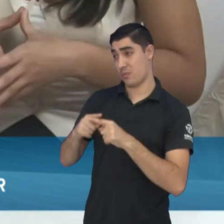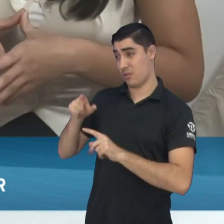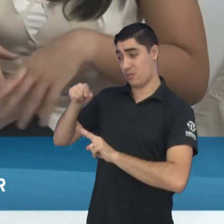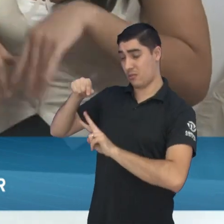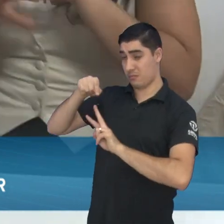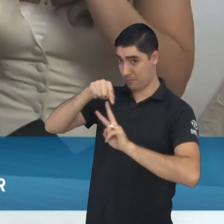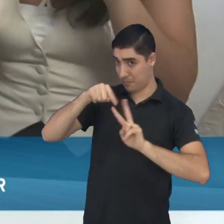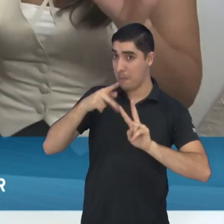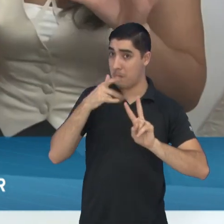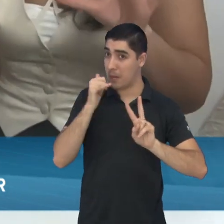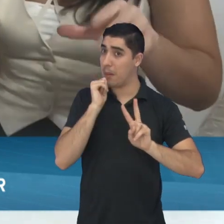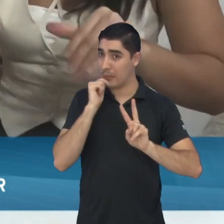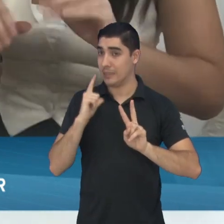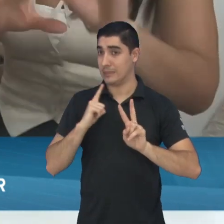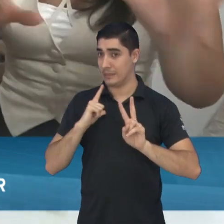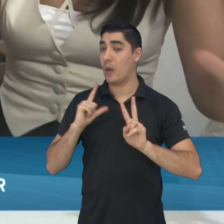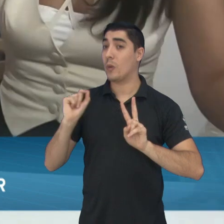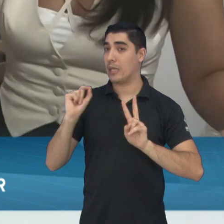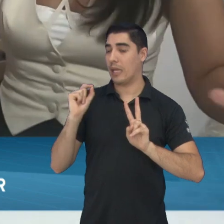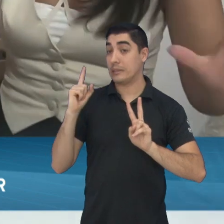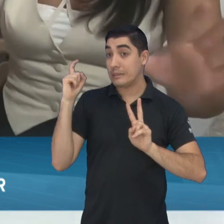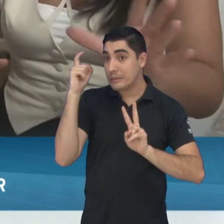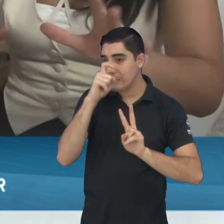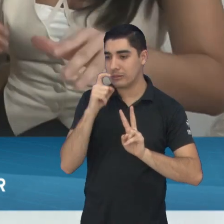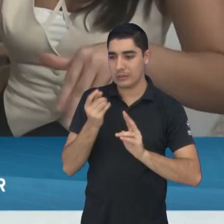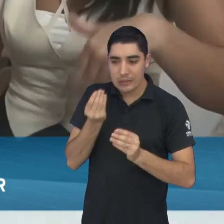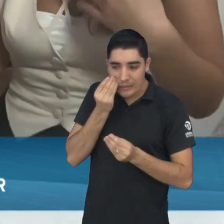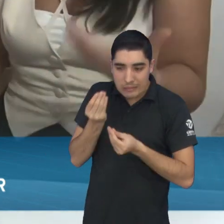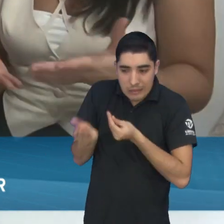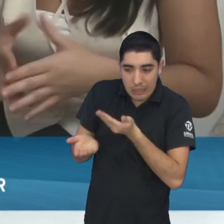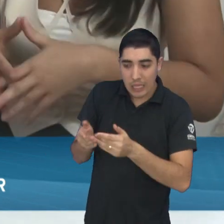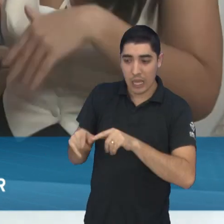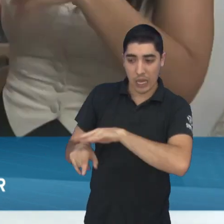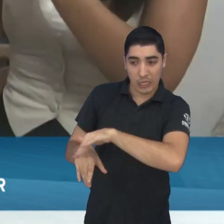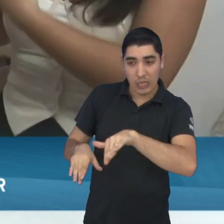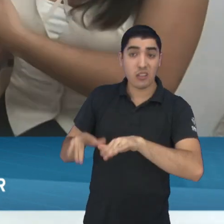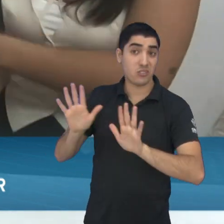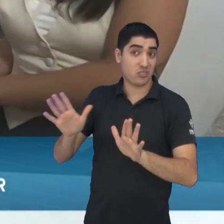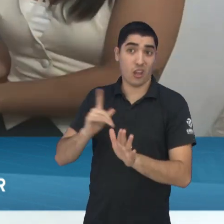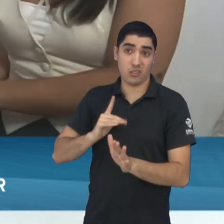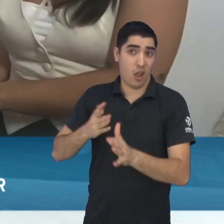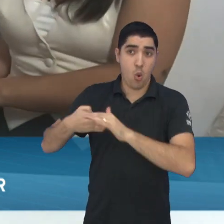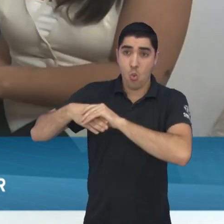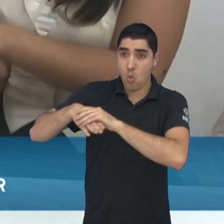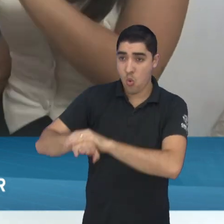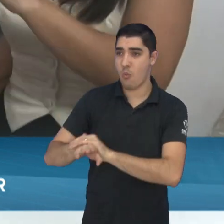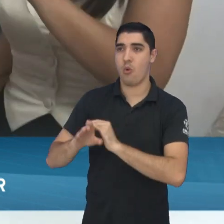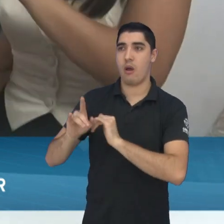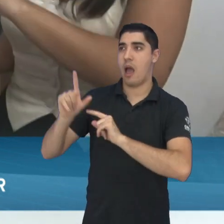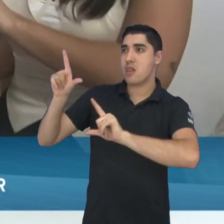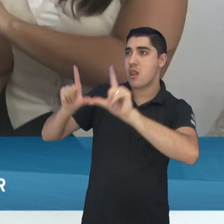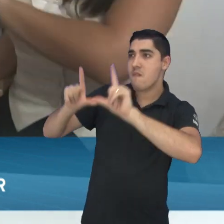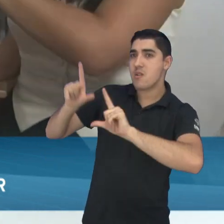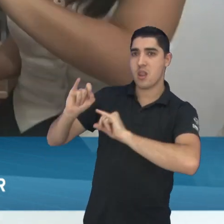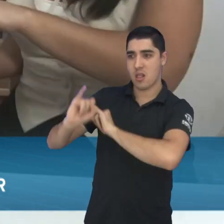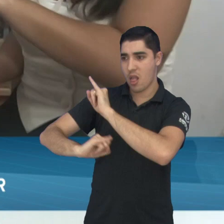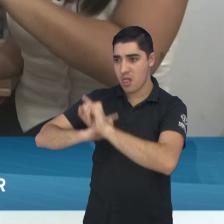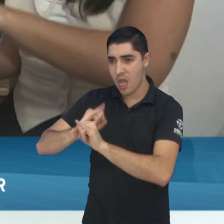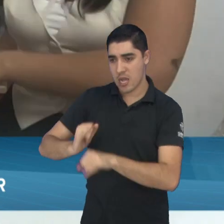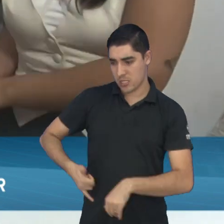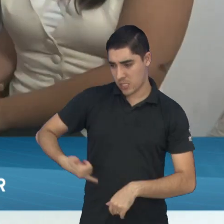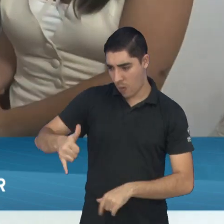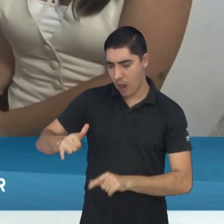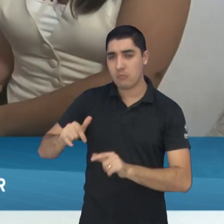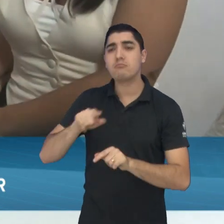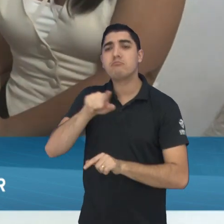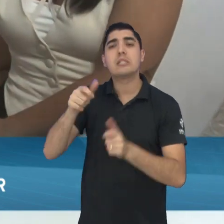principalmente, que elas já nasceram em meio às telas, aos celulares, à televisão. Conta um pouquinho do trabalho que